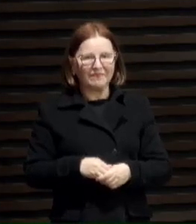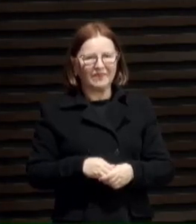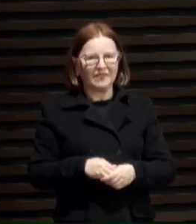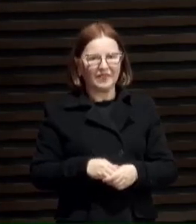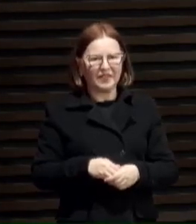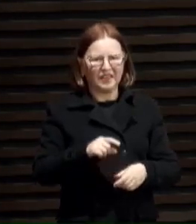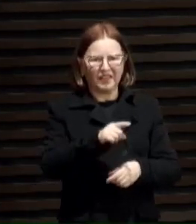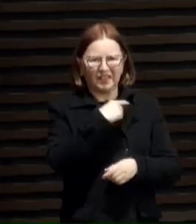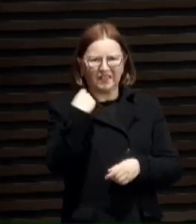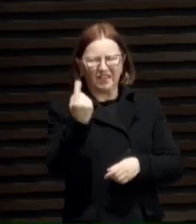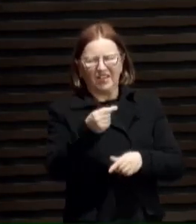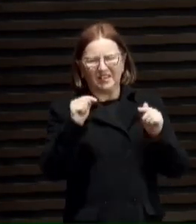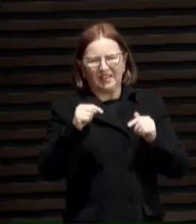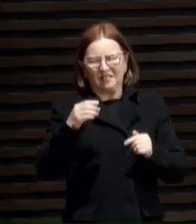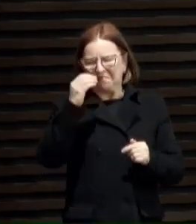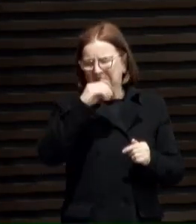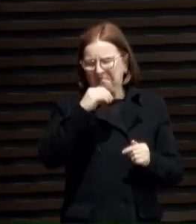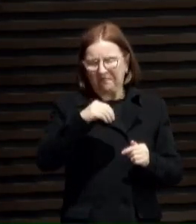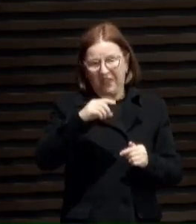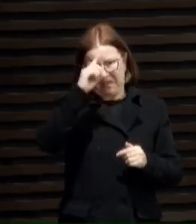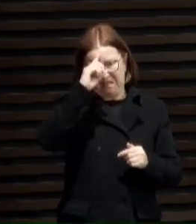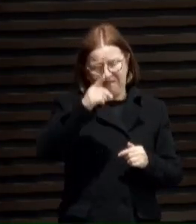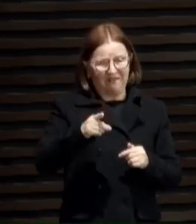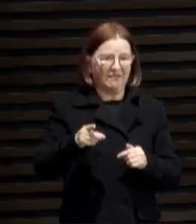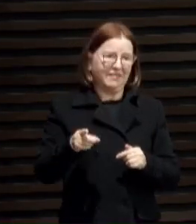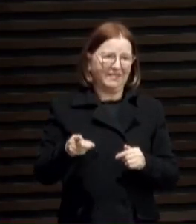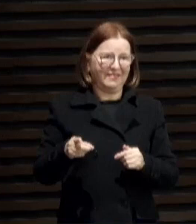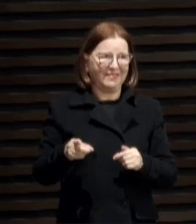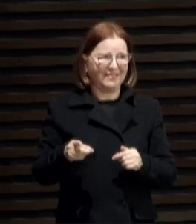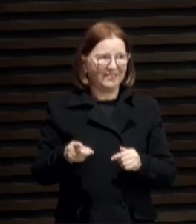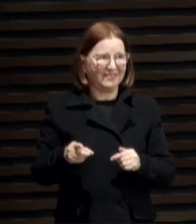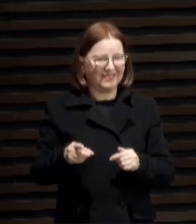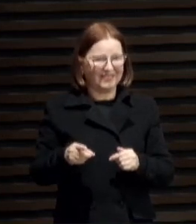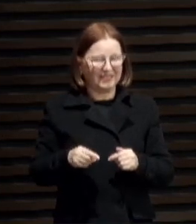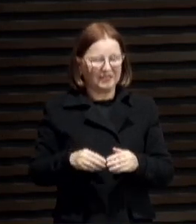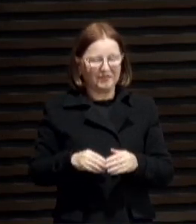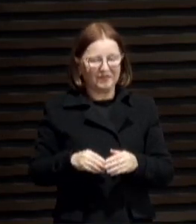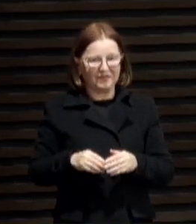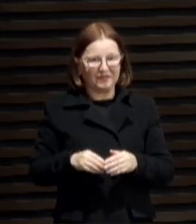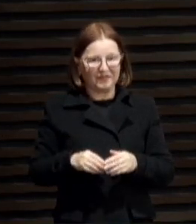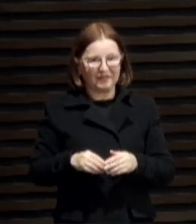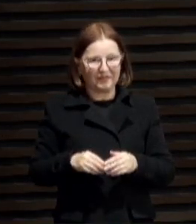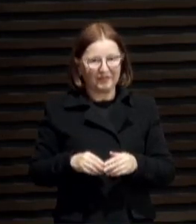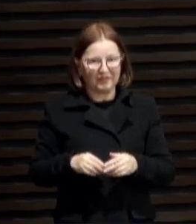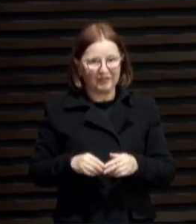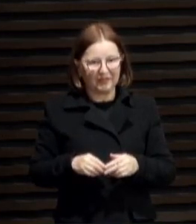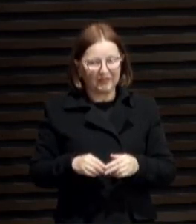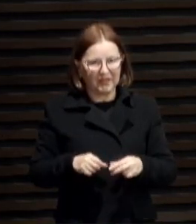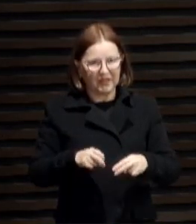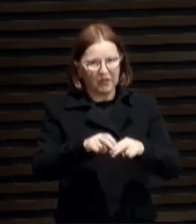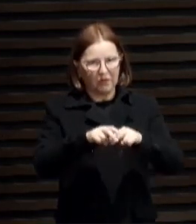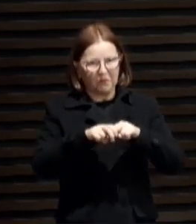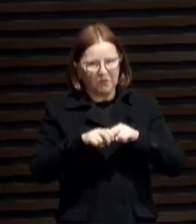subjugados, nós estamos aqui dominados. Então por isso nós não estamos reconhecendo o Senhor